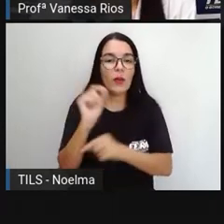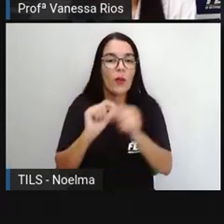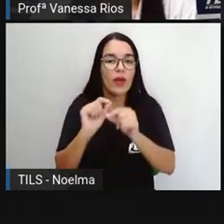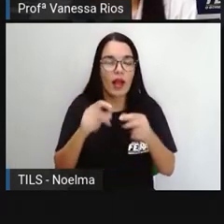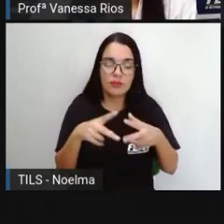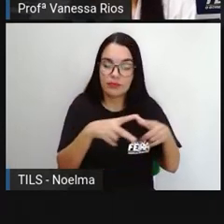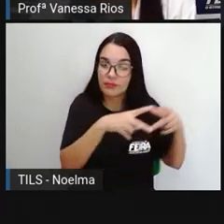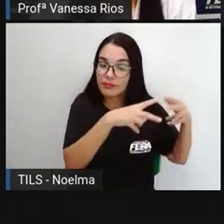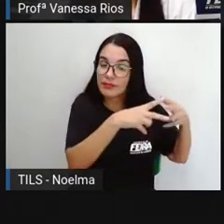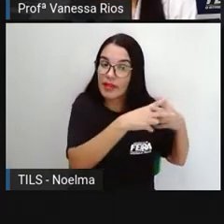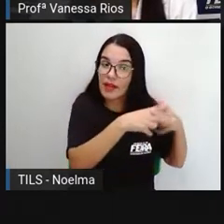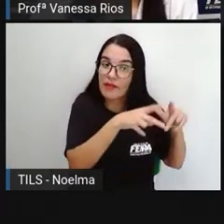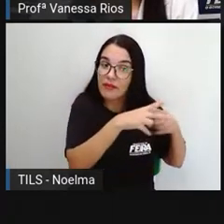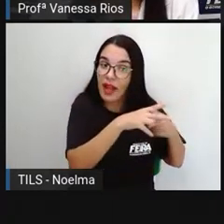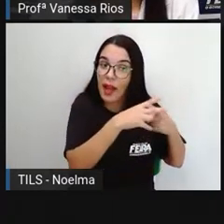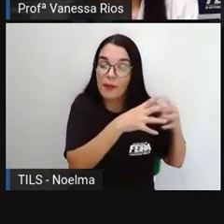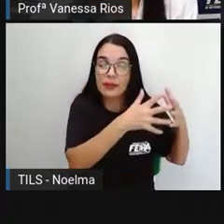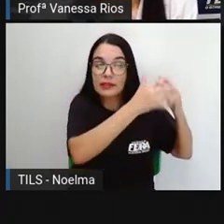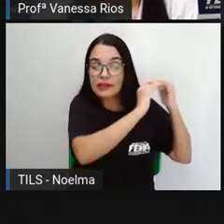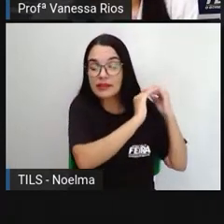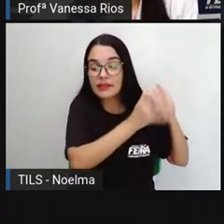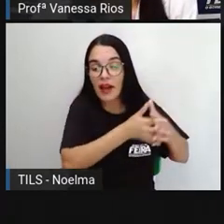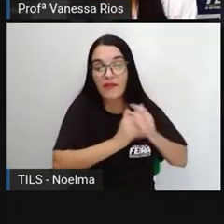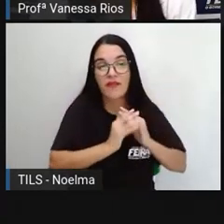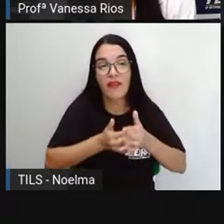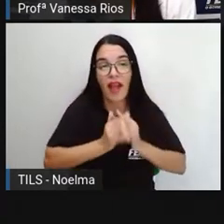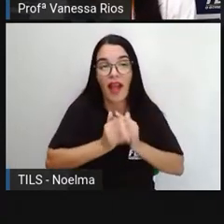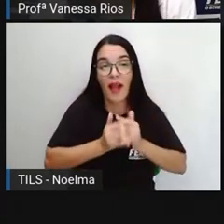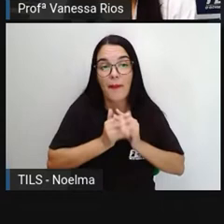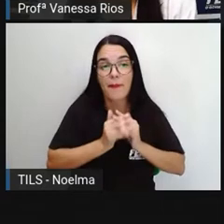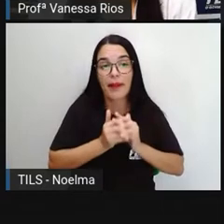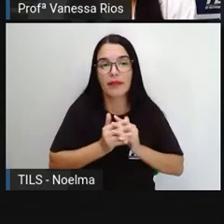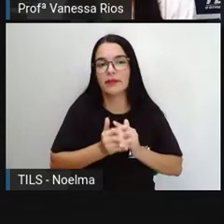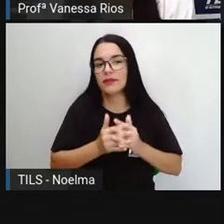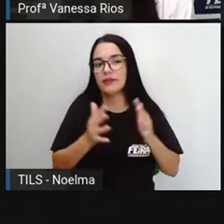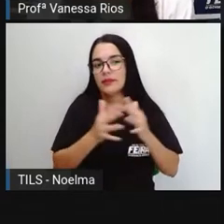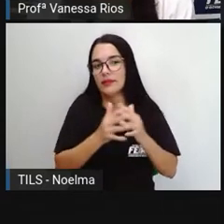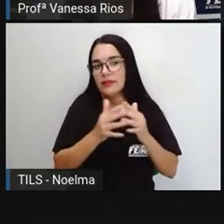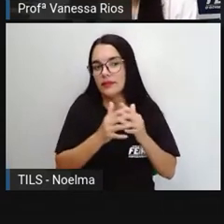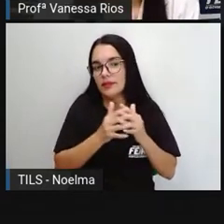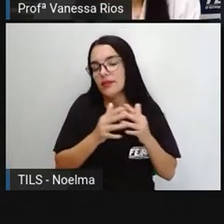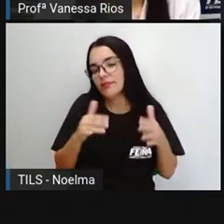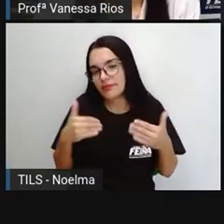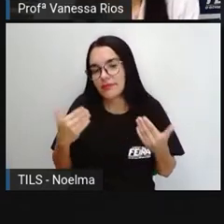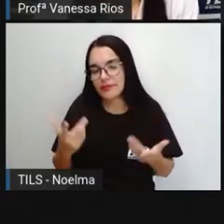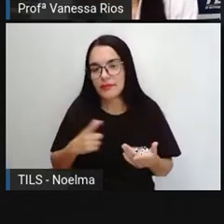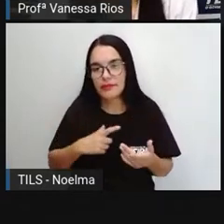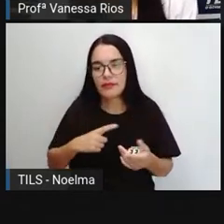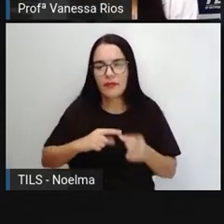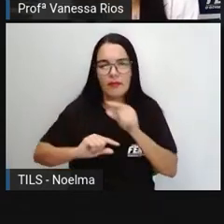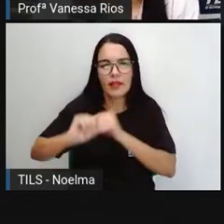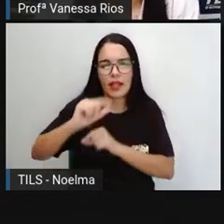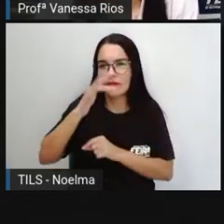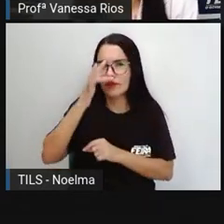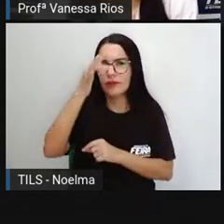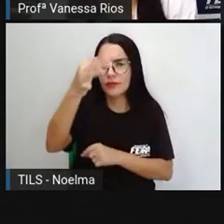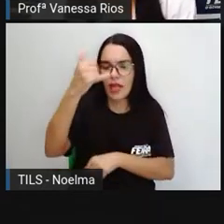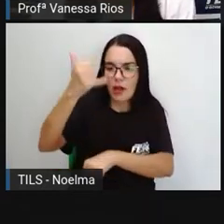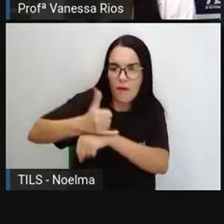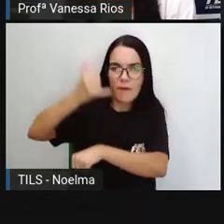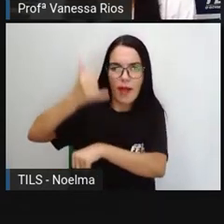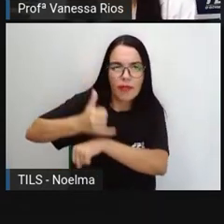a utilizar, por exemplo, a pedra, né, ou os metais mais na frente, e aí possibilitando